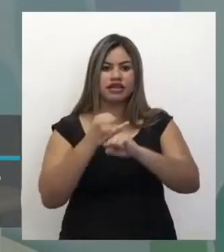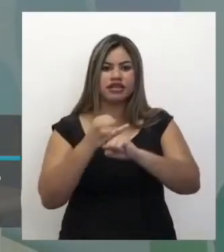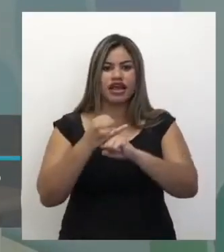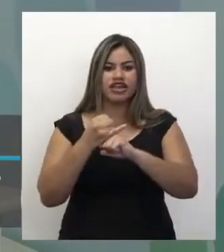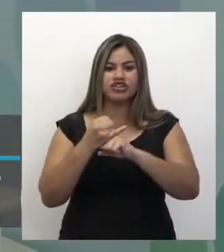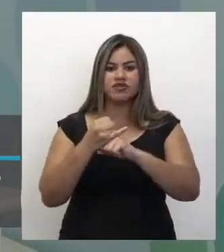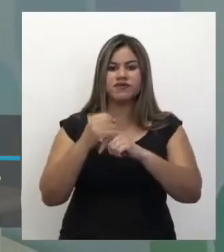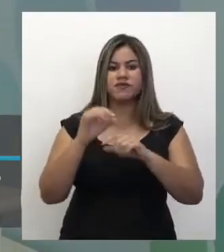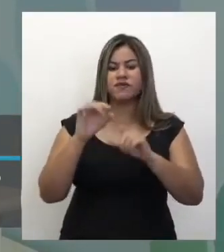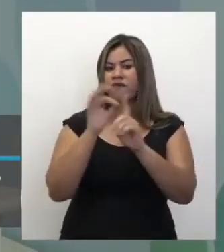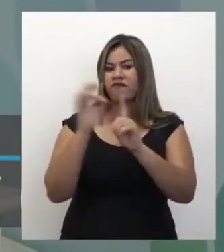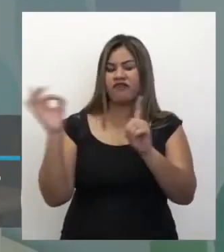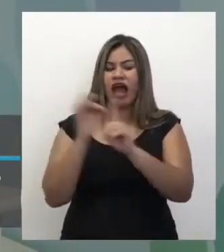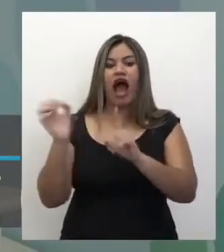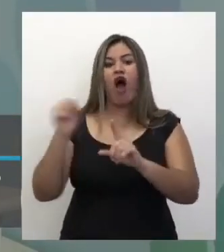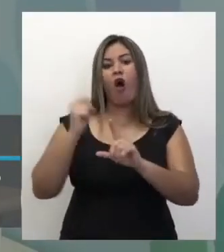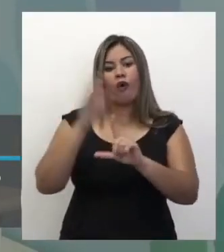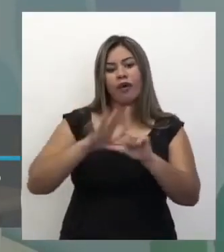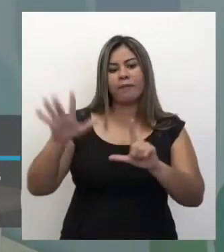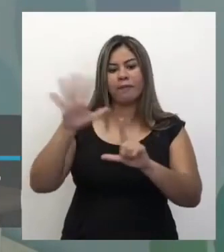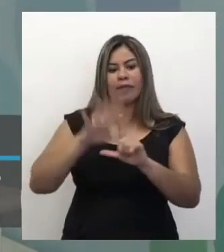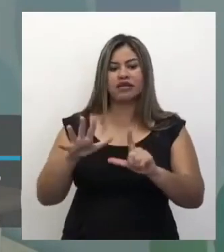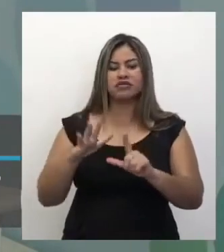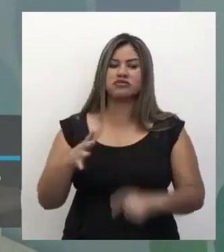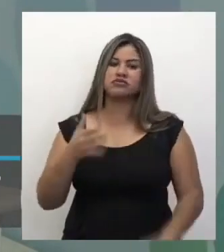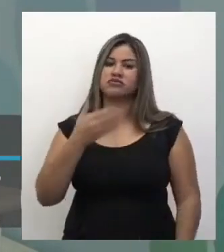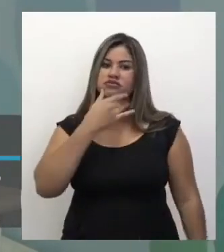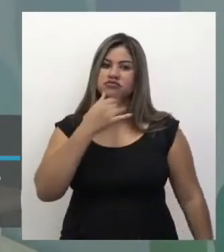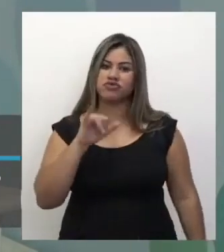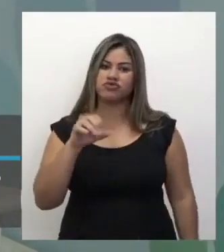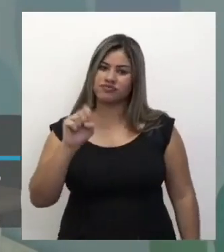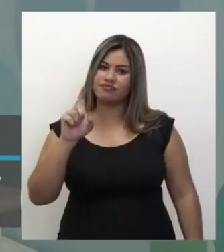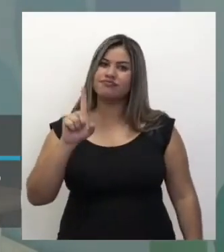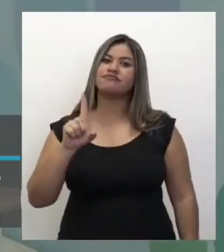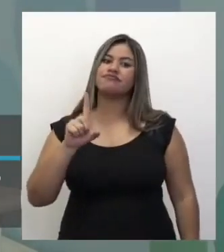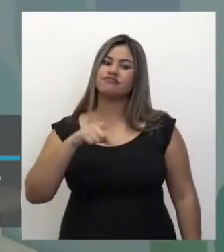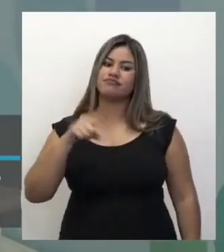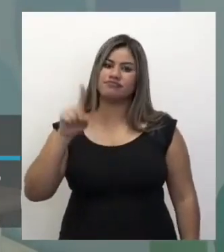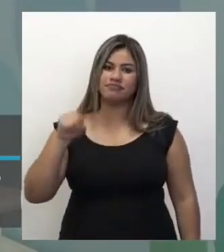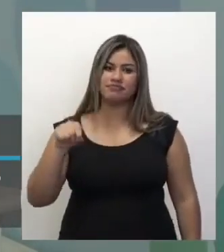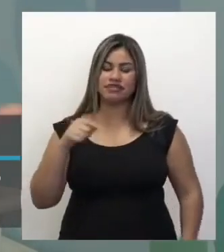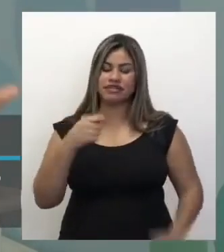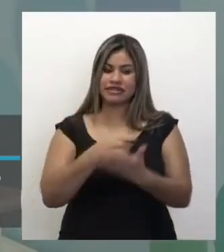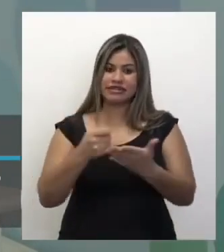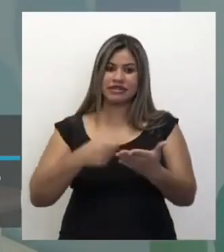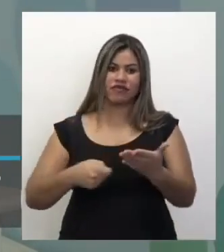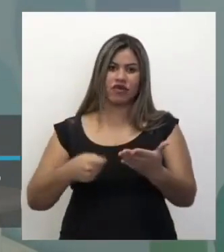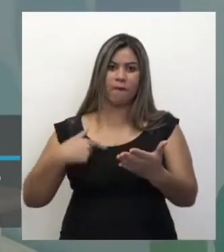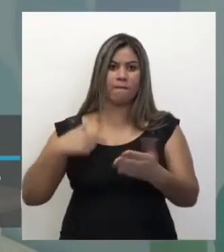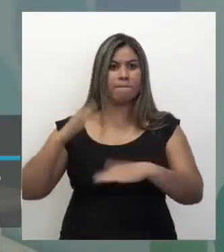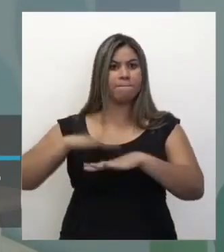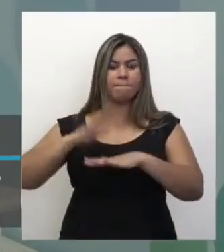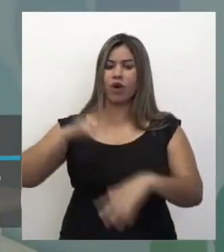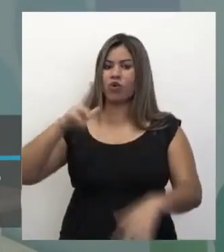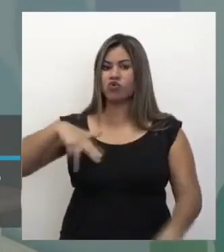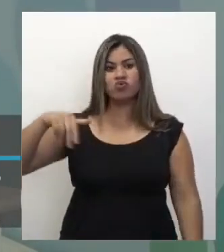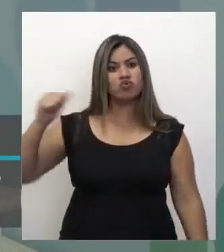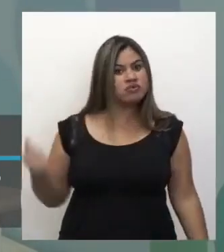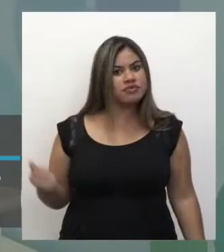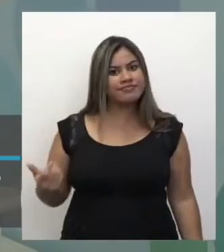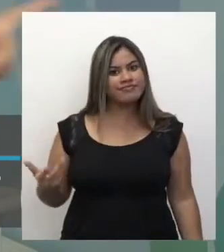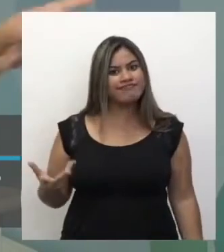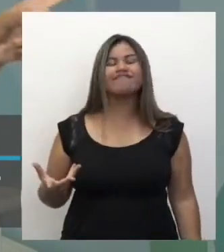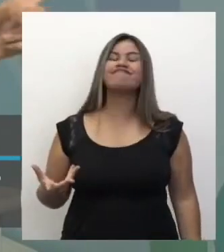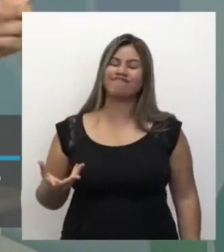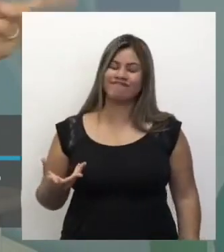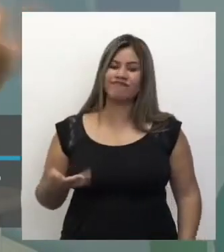lá, colocando uma imagem e tal. Jô Soares escreveu isso, eu nunca escrevi isso. Então, isso daí também. O argumento de autoridade